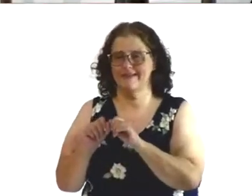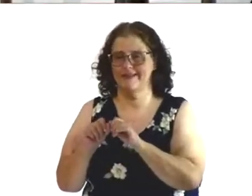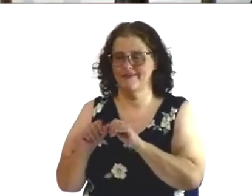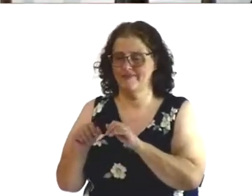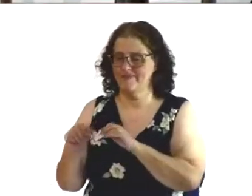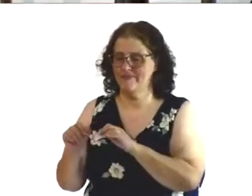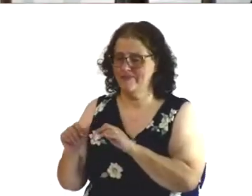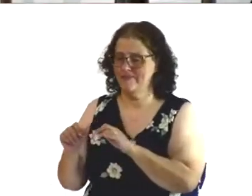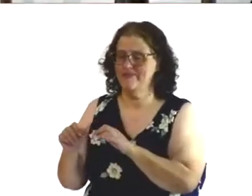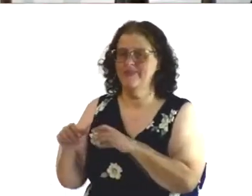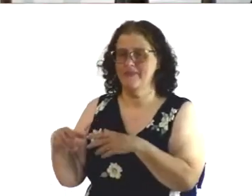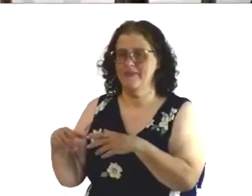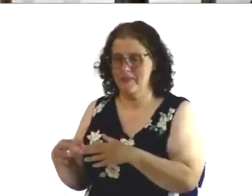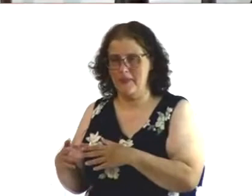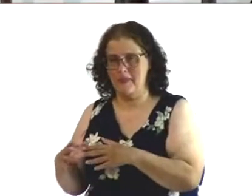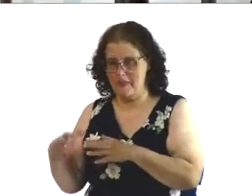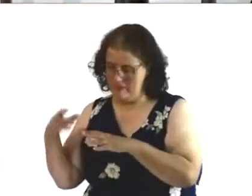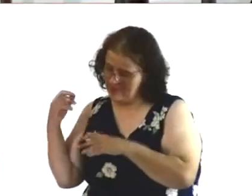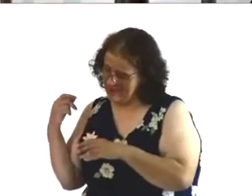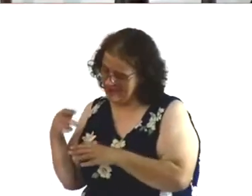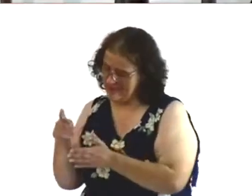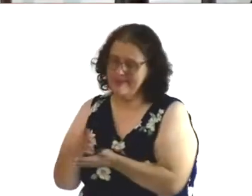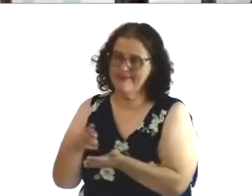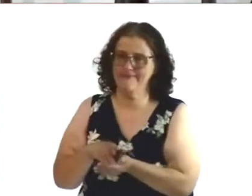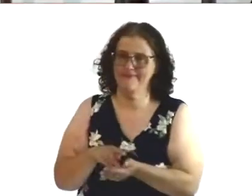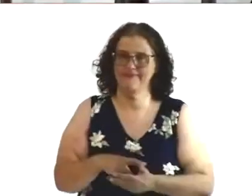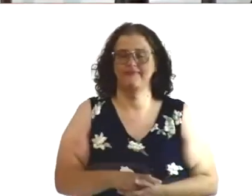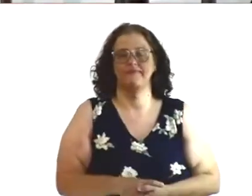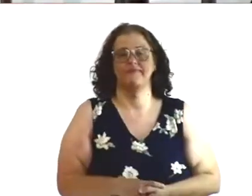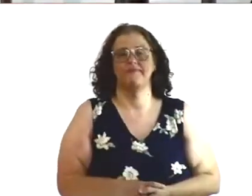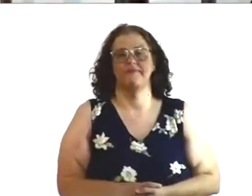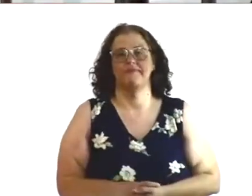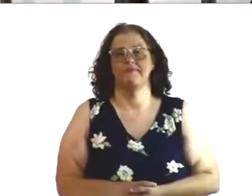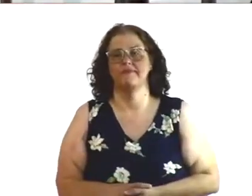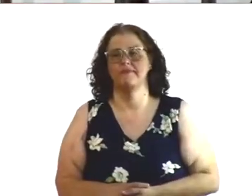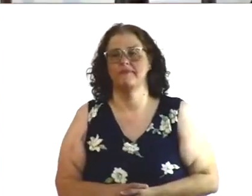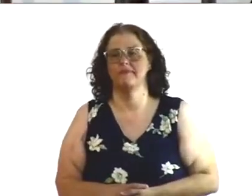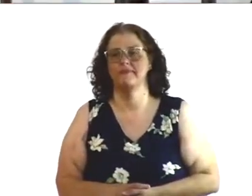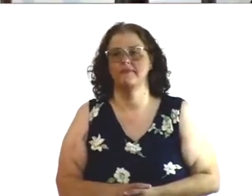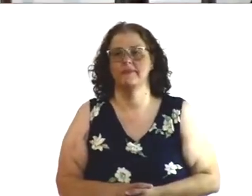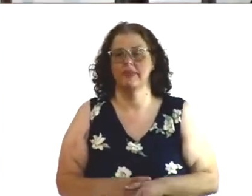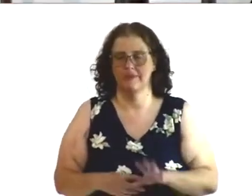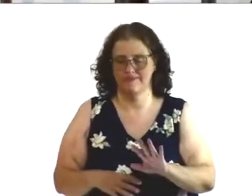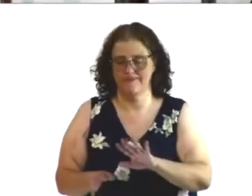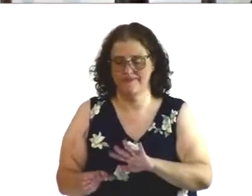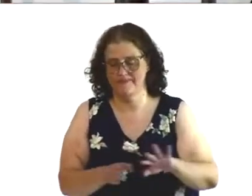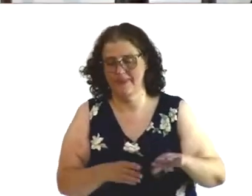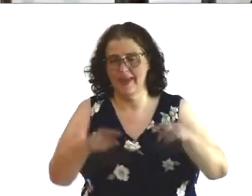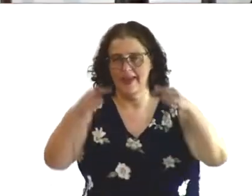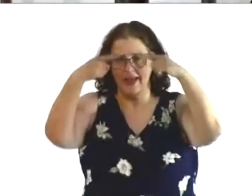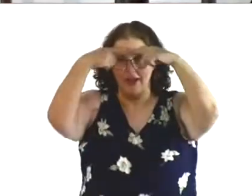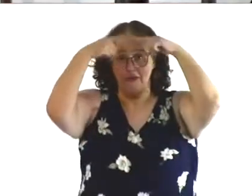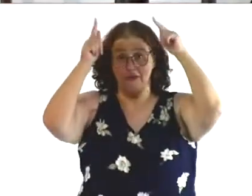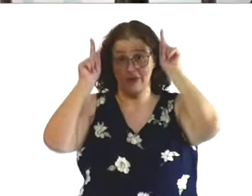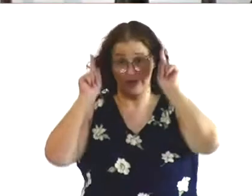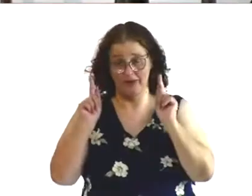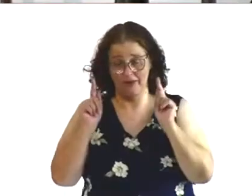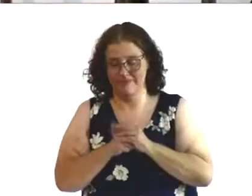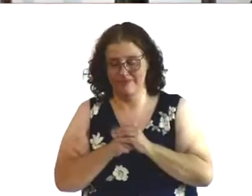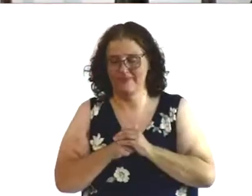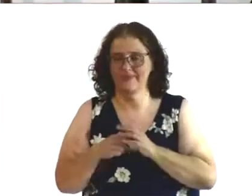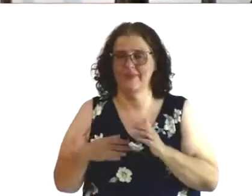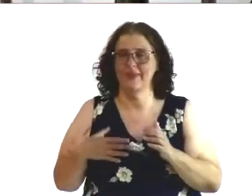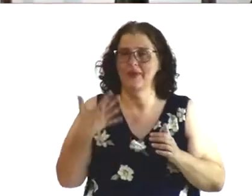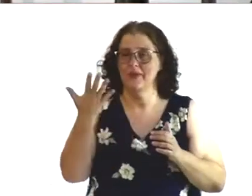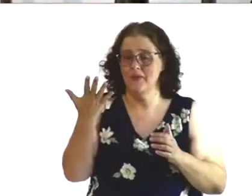as pragas, né? Então, o Faraó pediu ajuda. Para quem que ele pediu ajuda? Para os entendidos do seu reino.